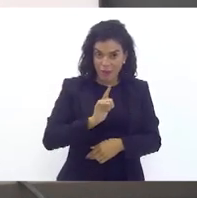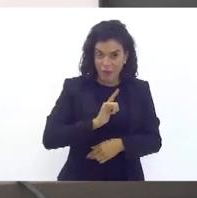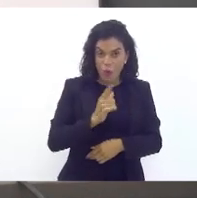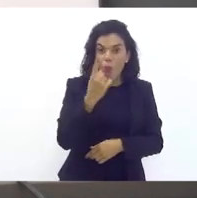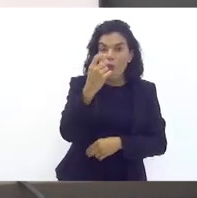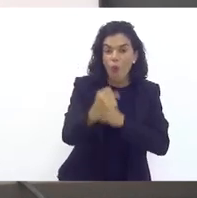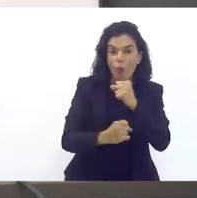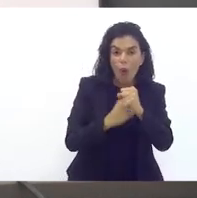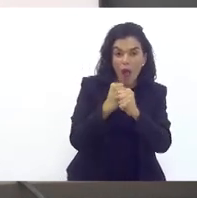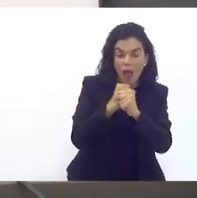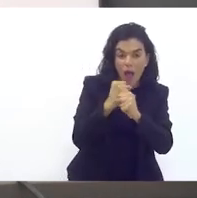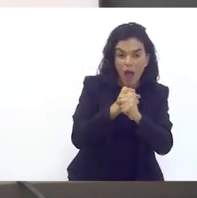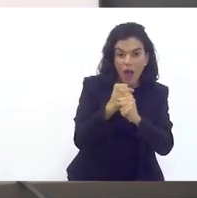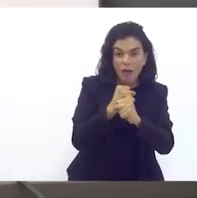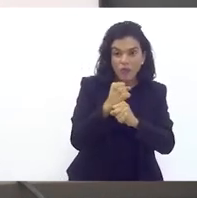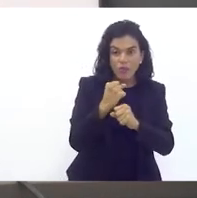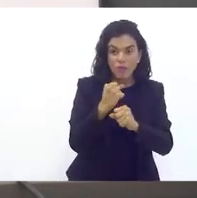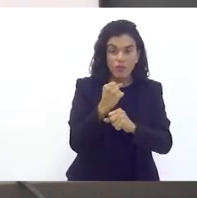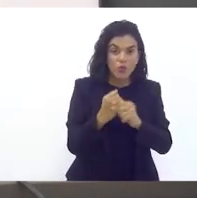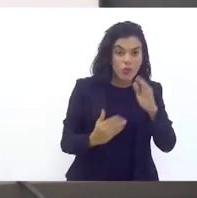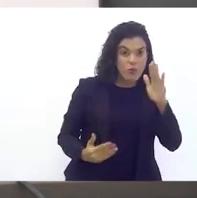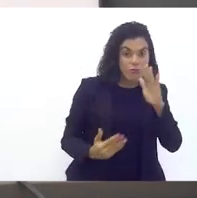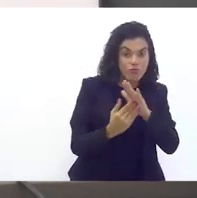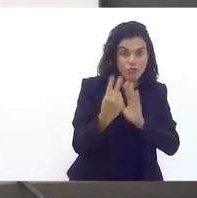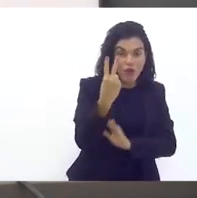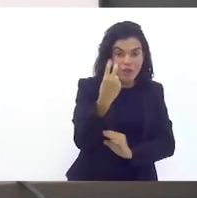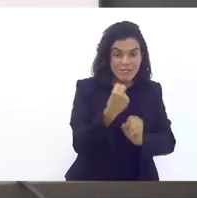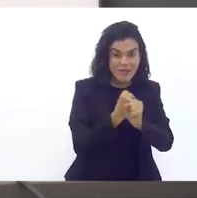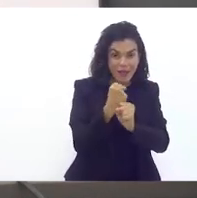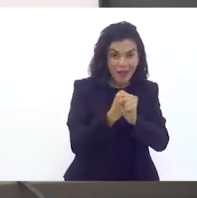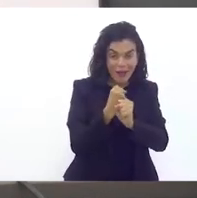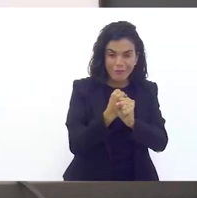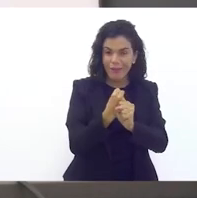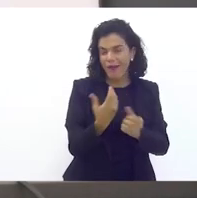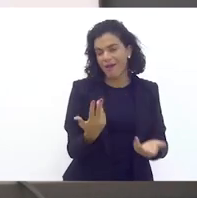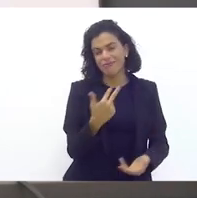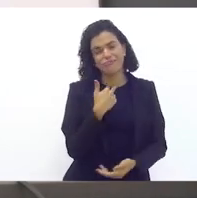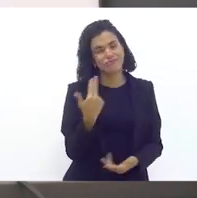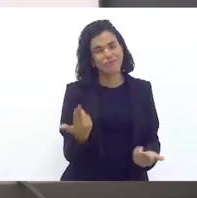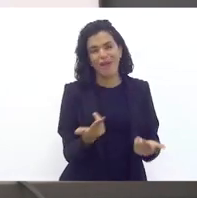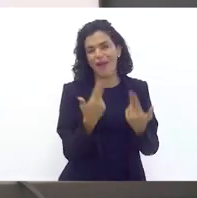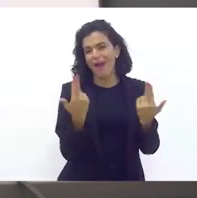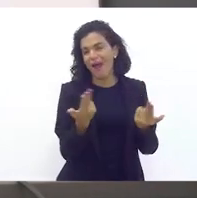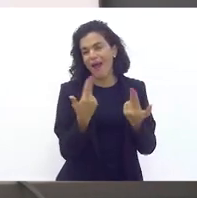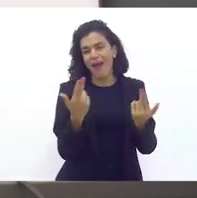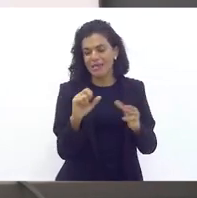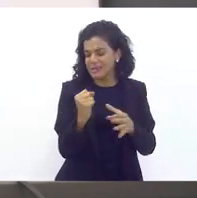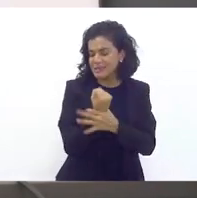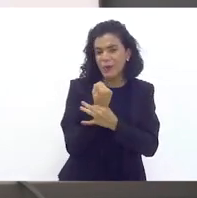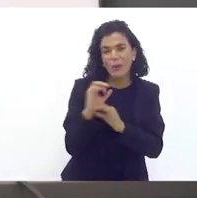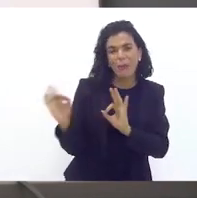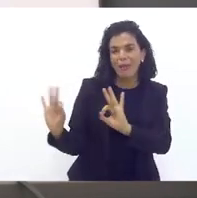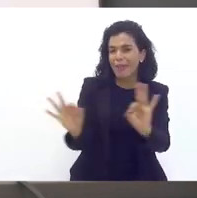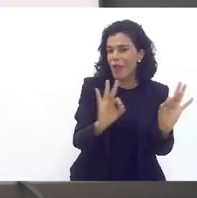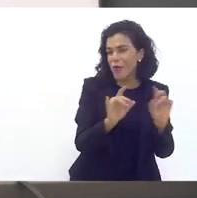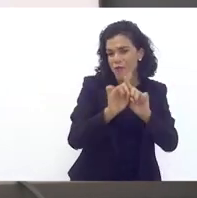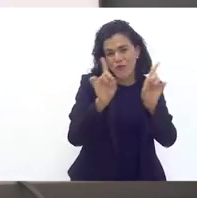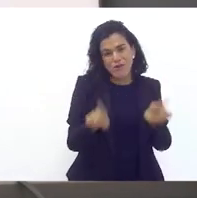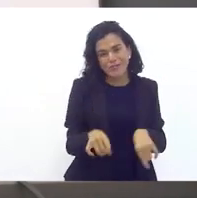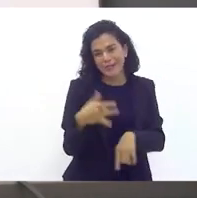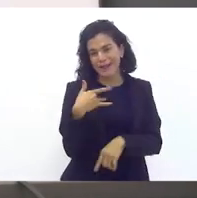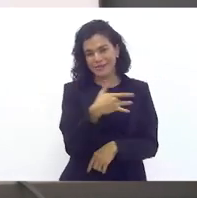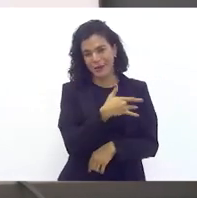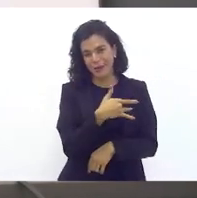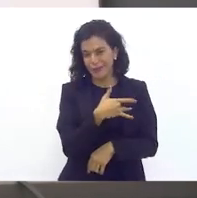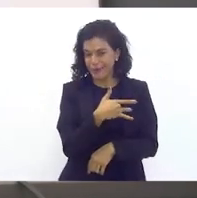de trabalho limitado no máximo com uma renovação, isso aí não dá perspectiva de segurança para nenhum trabalhador da saúde.